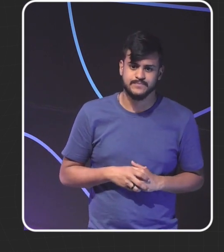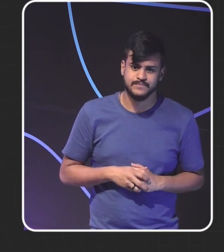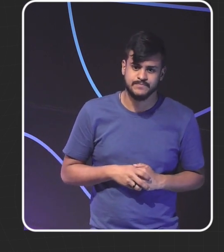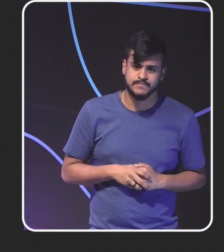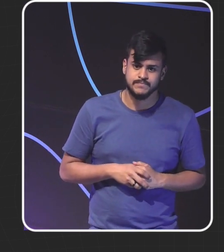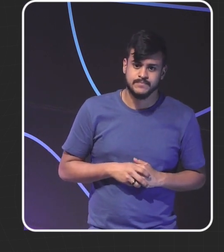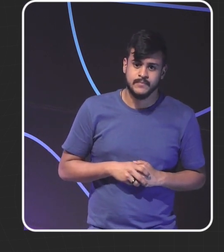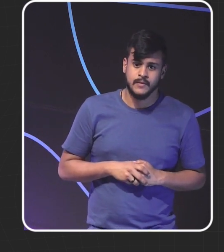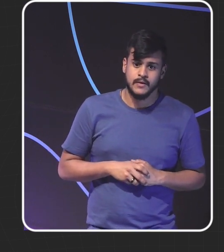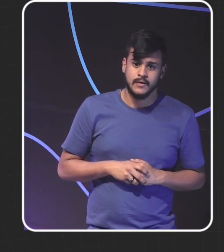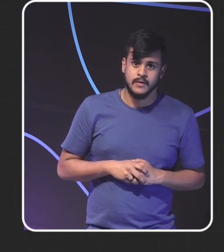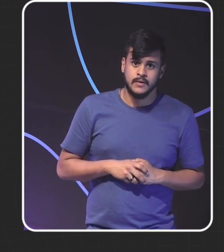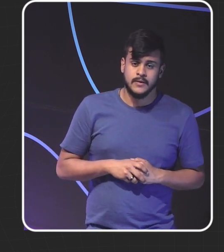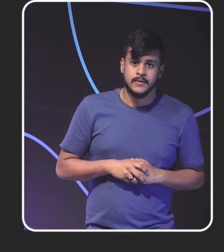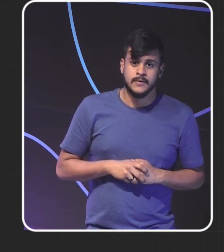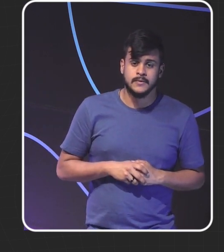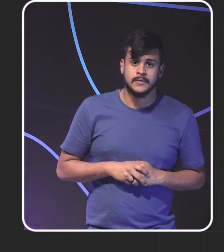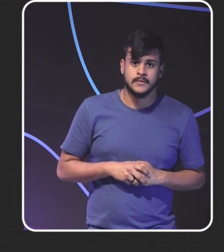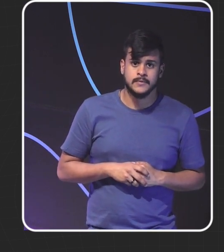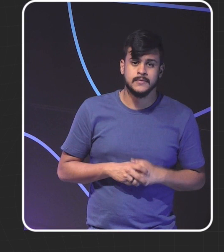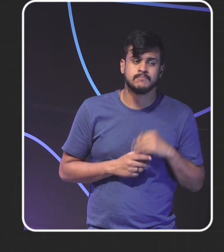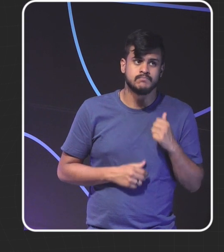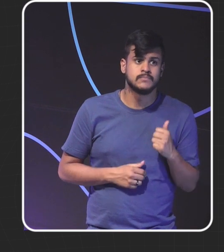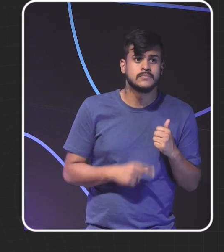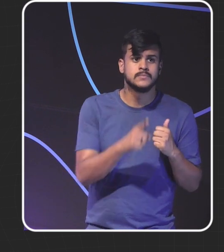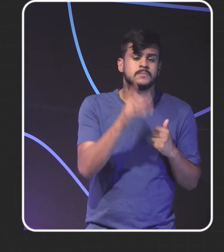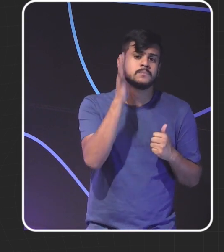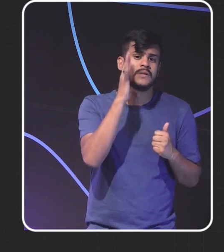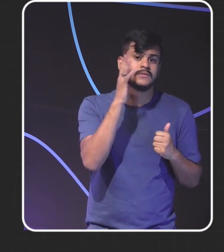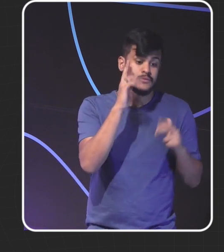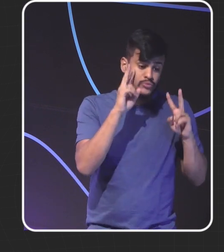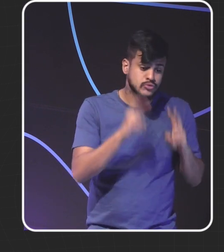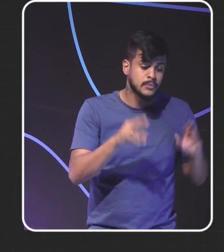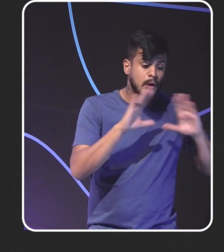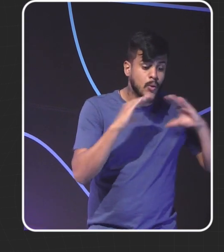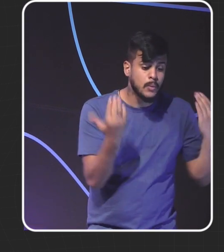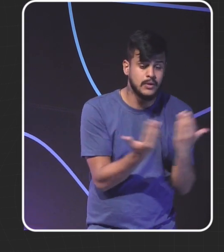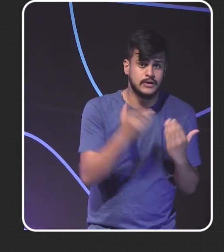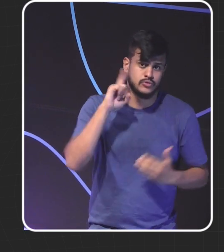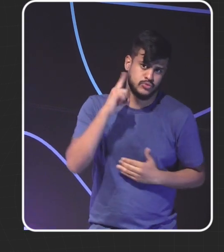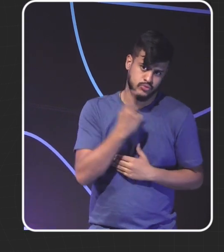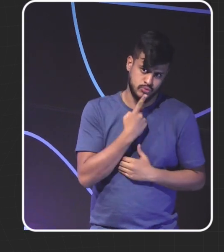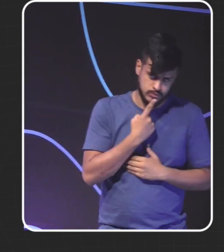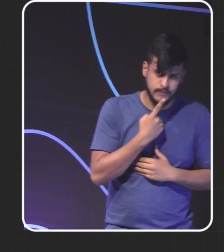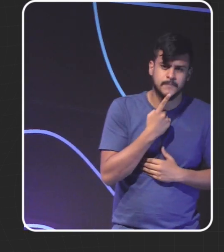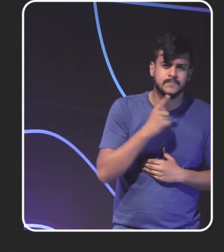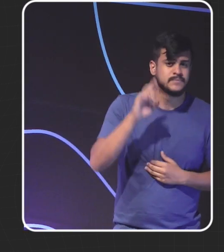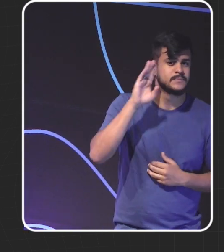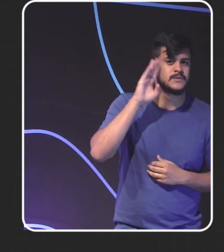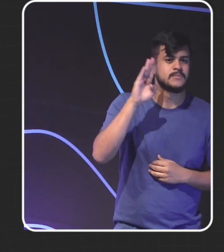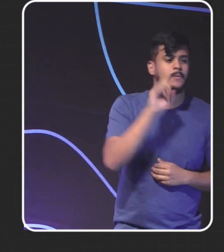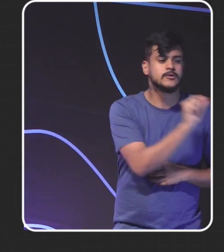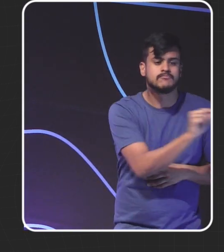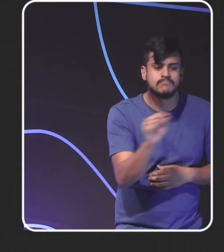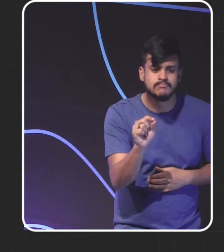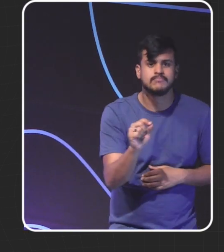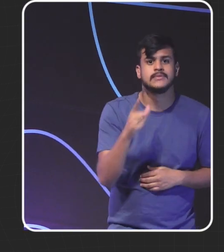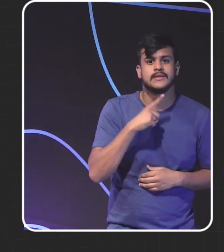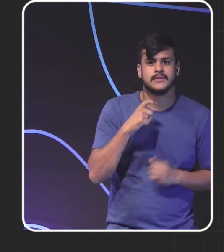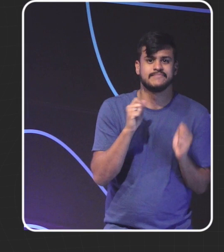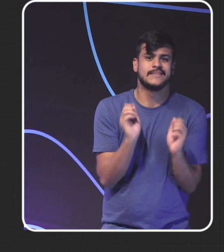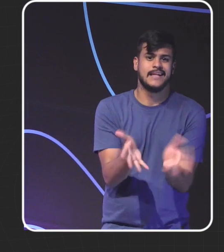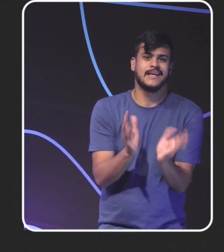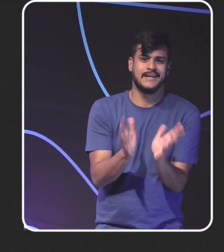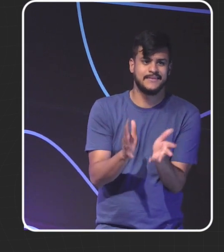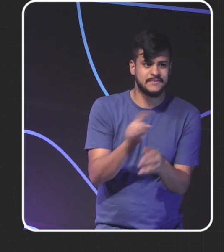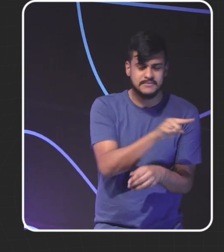Tá. Bom, e pensando assim na comunidade surda, né, principalmente quem faz uso da língua brasileira de